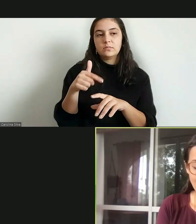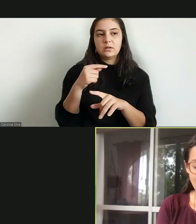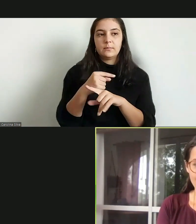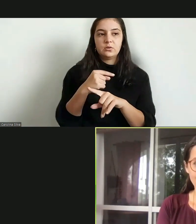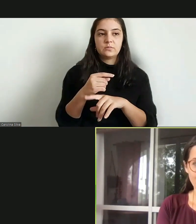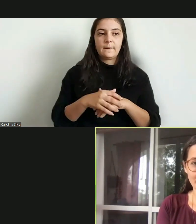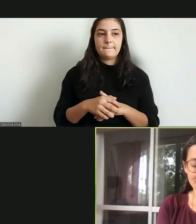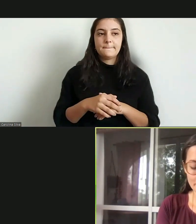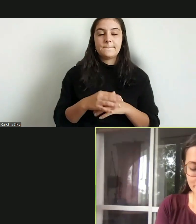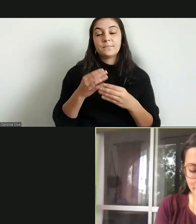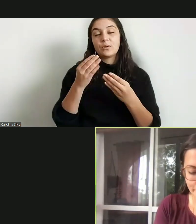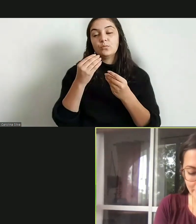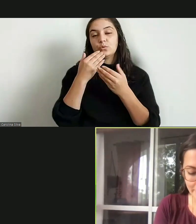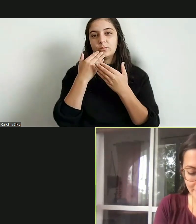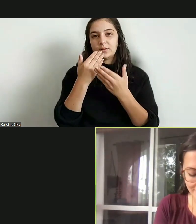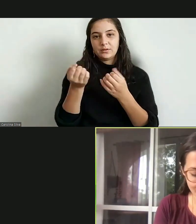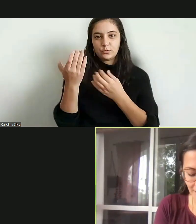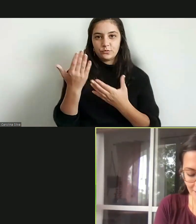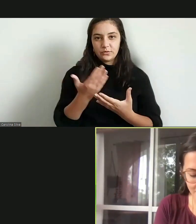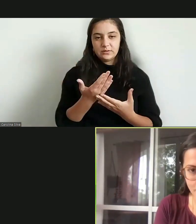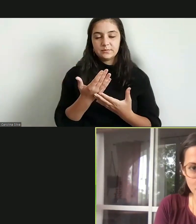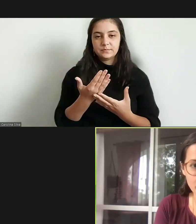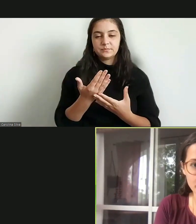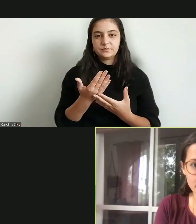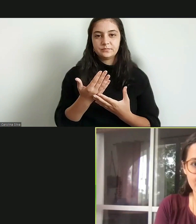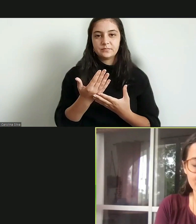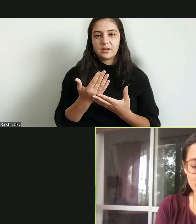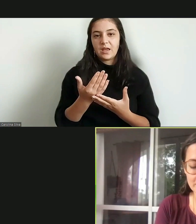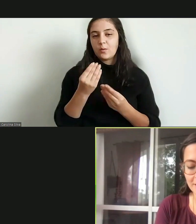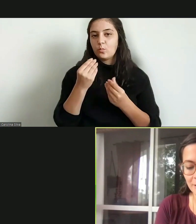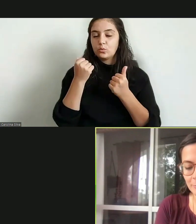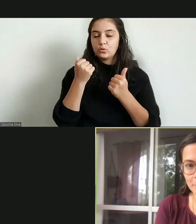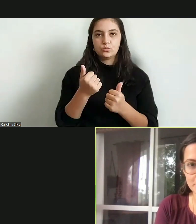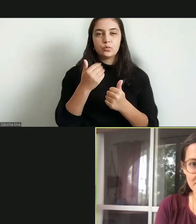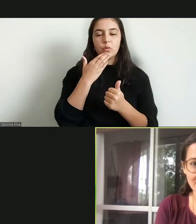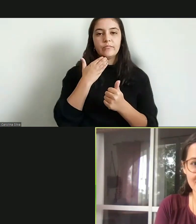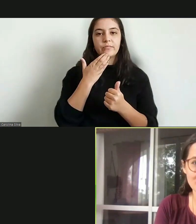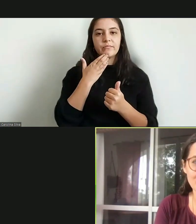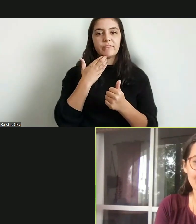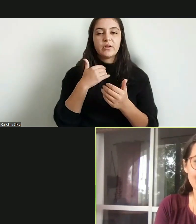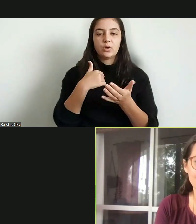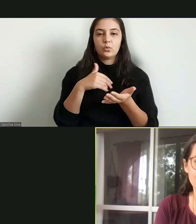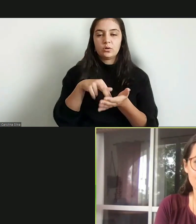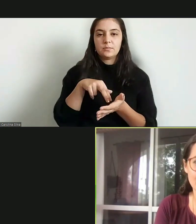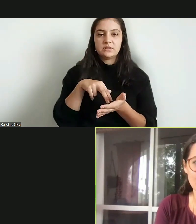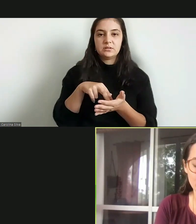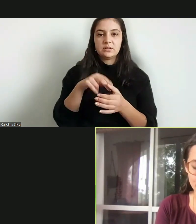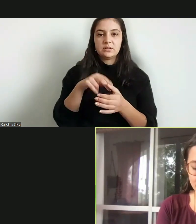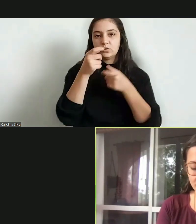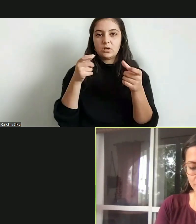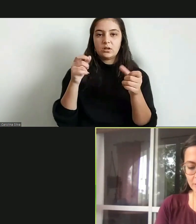Então, muito obrigada pelo convite, acho mesmo muito pertinente. Eu estou aqui como representante da sociedade civil, mas também